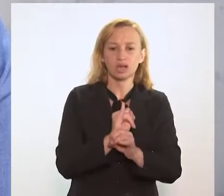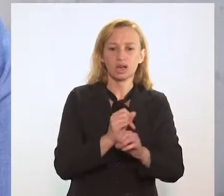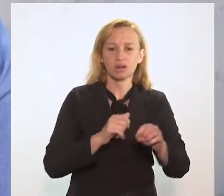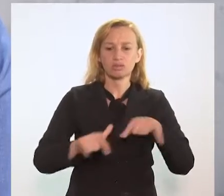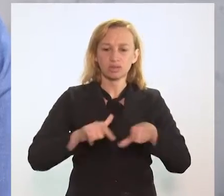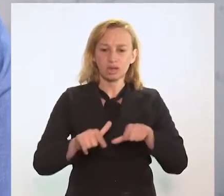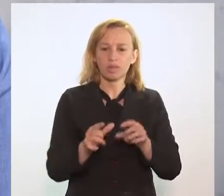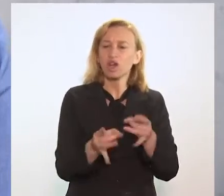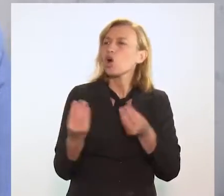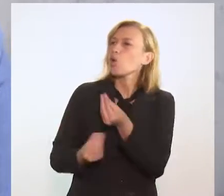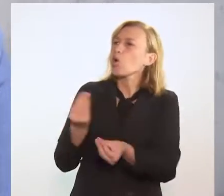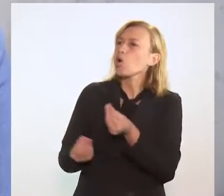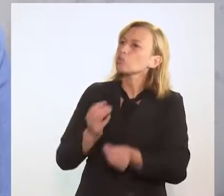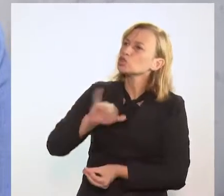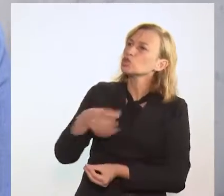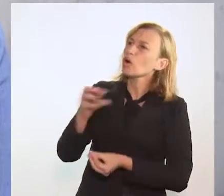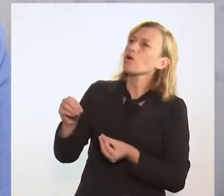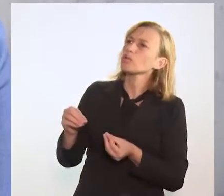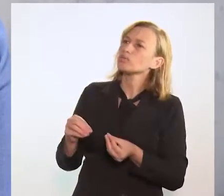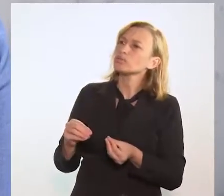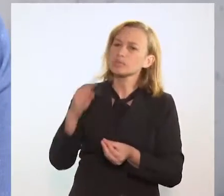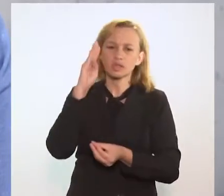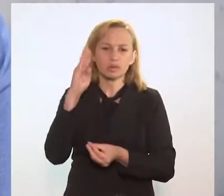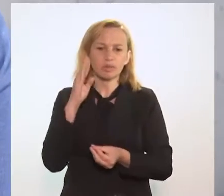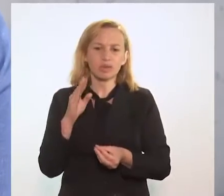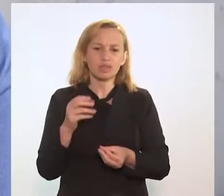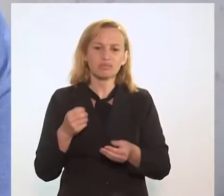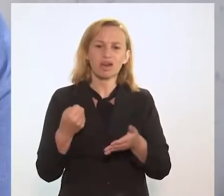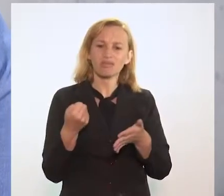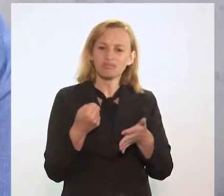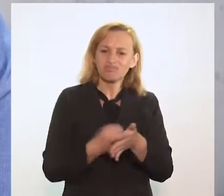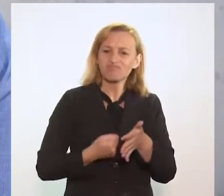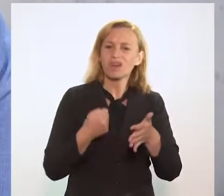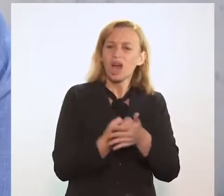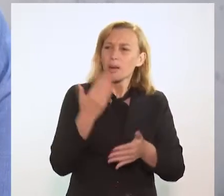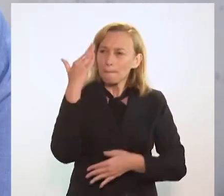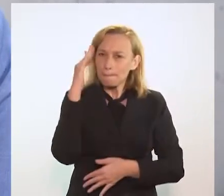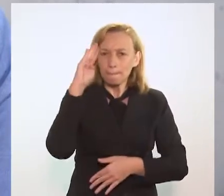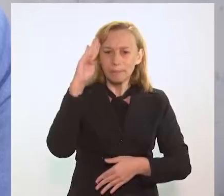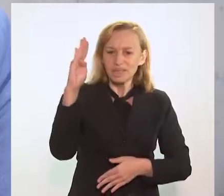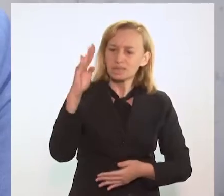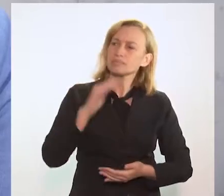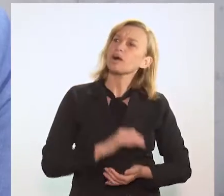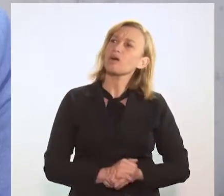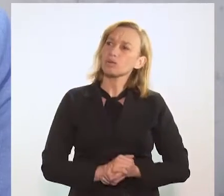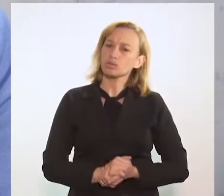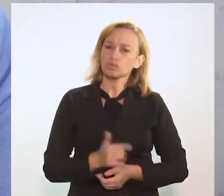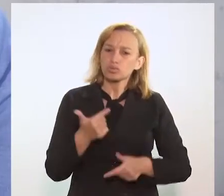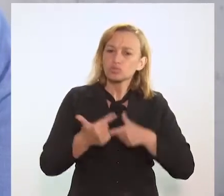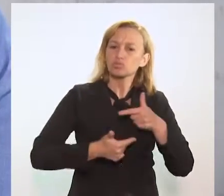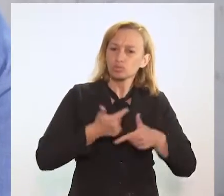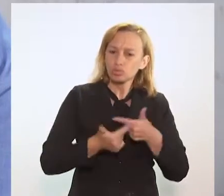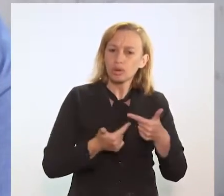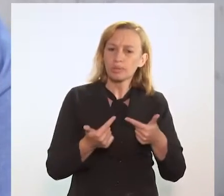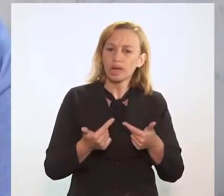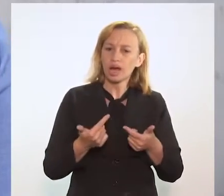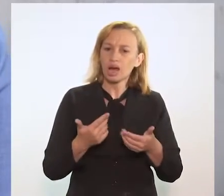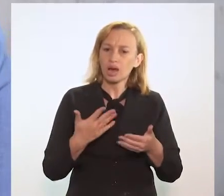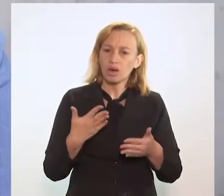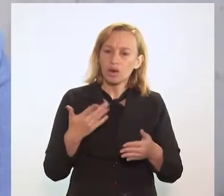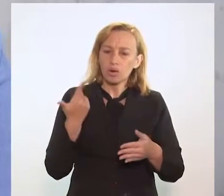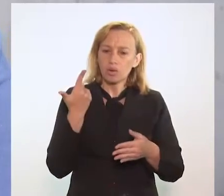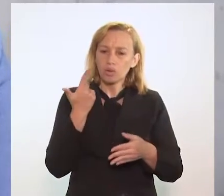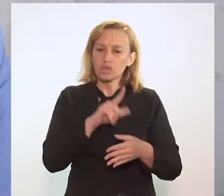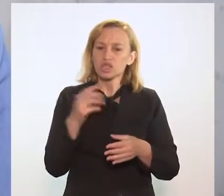comércio digital. Como é que foi esse processo, João? E, principalmente, em relação às resistências, quais são as principais resistências, né, para